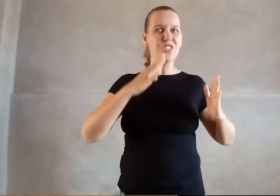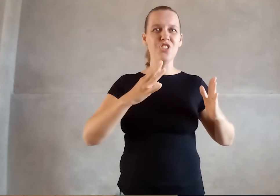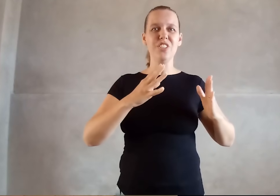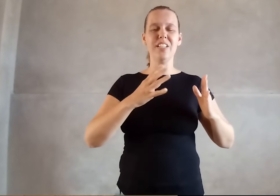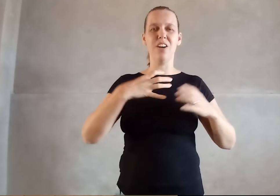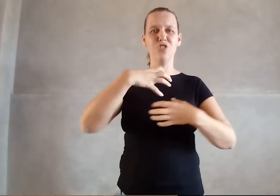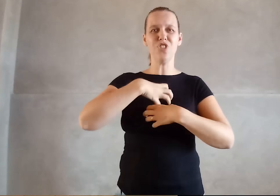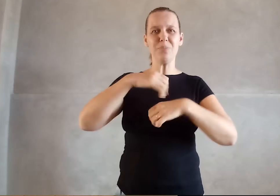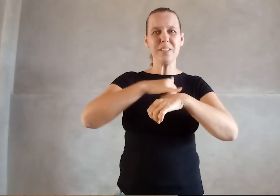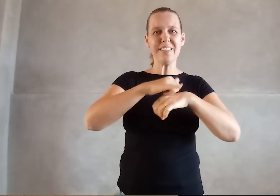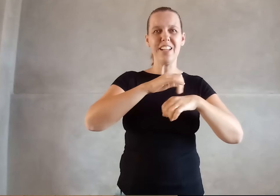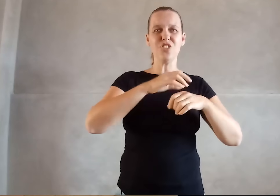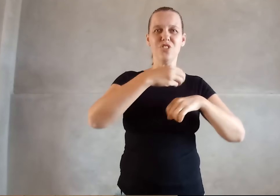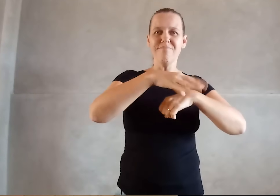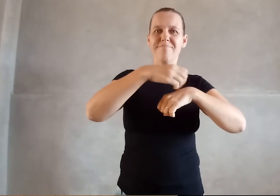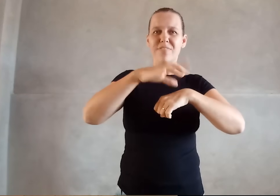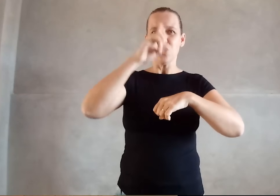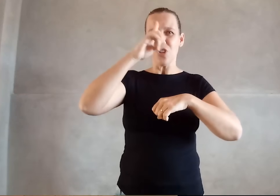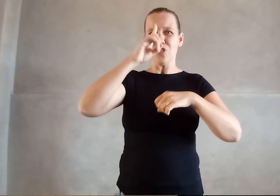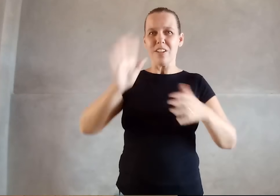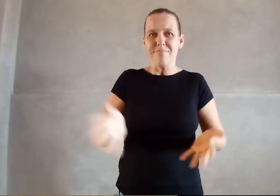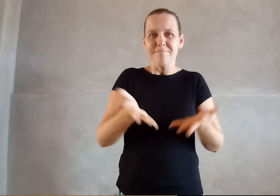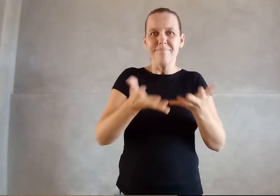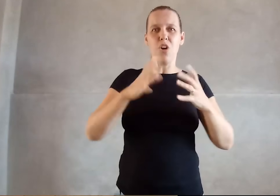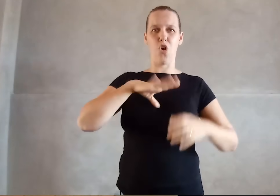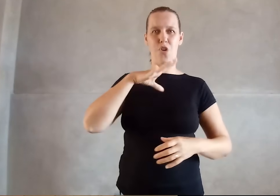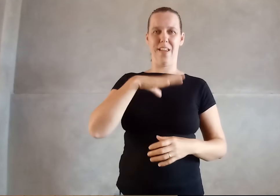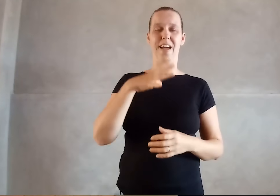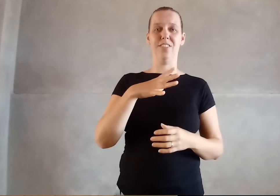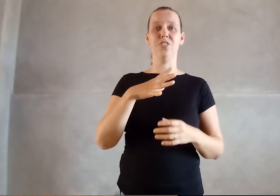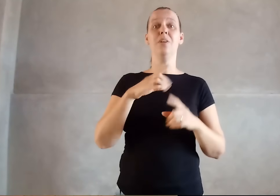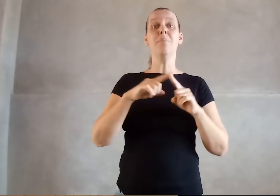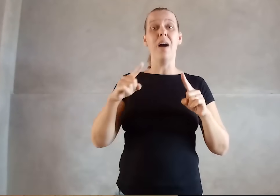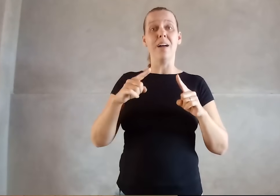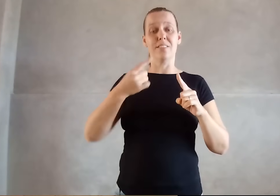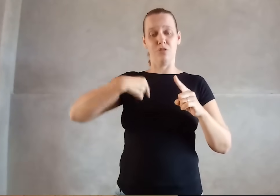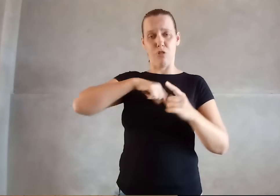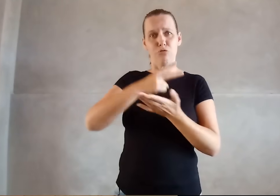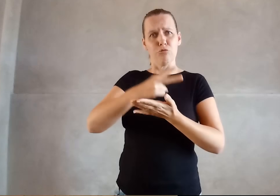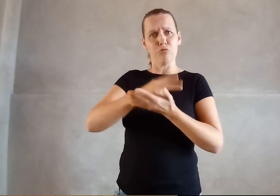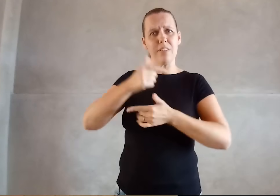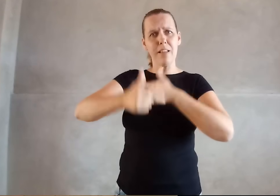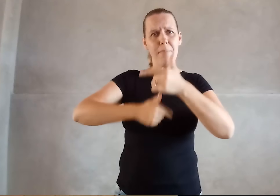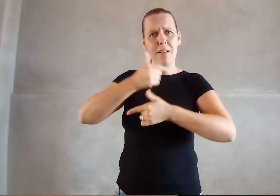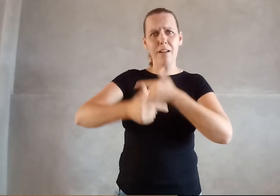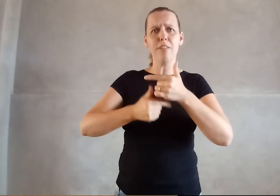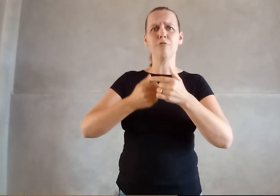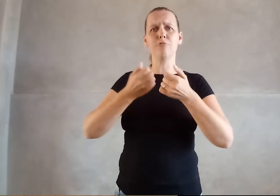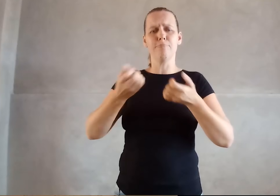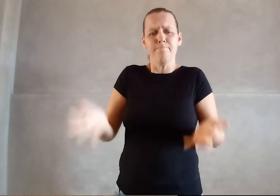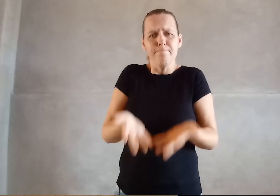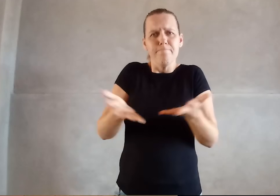nós vamos continuar trabalhando e encorajando você através da palavra de Deus nesse formato